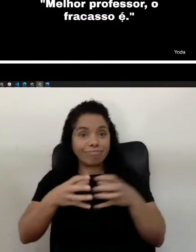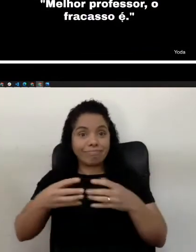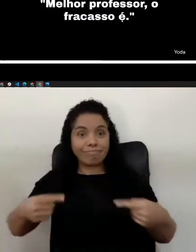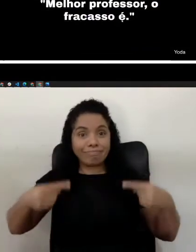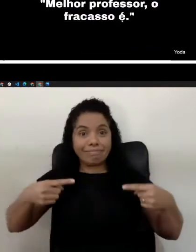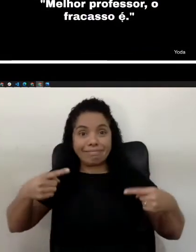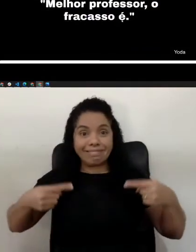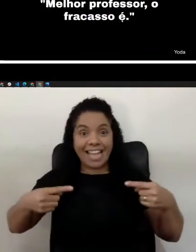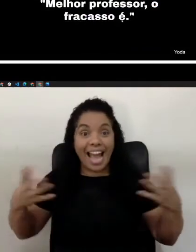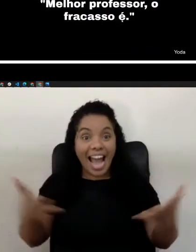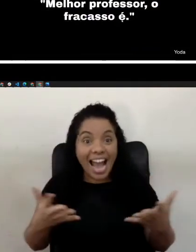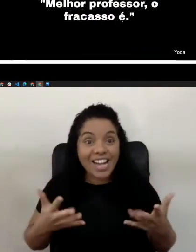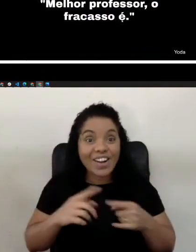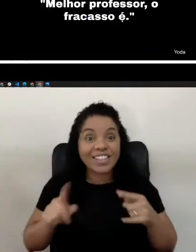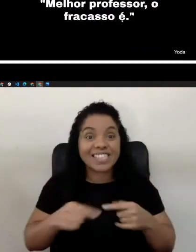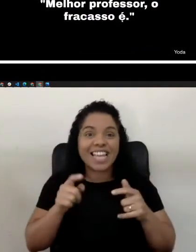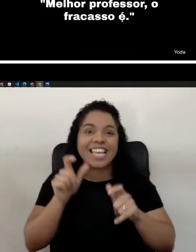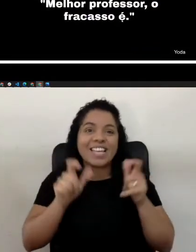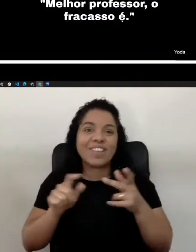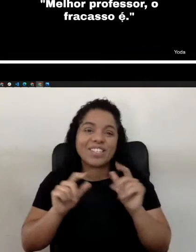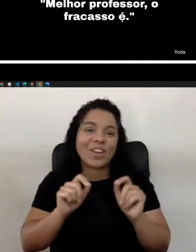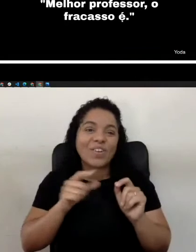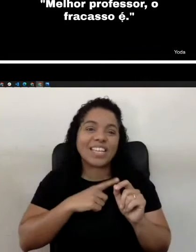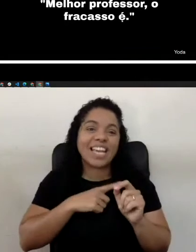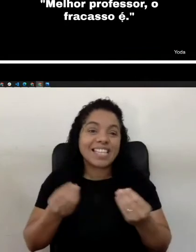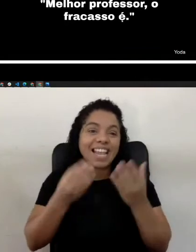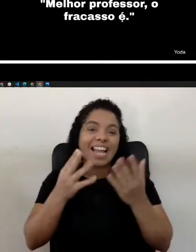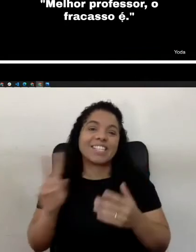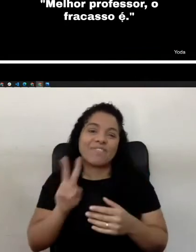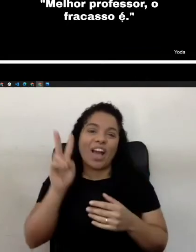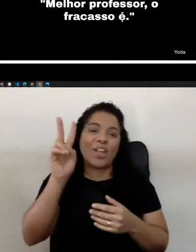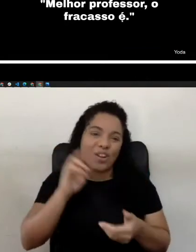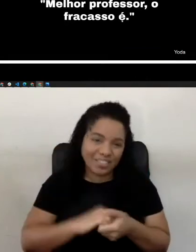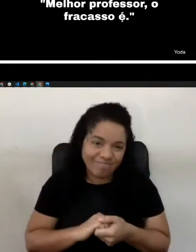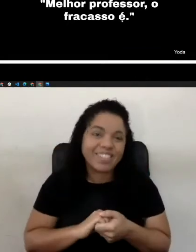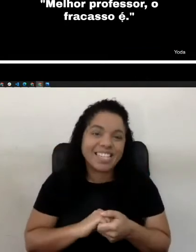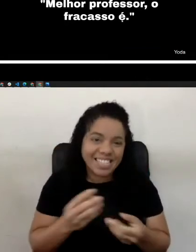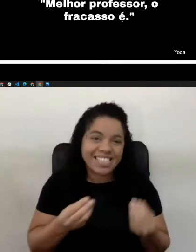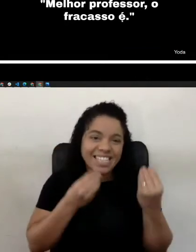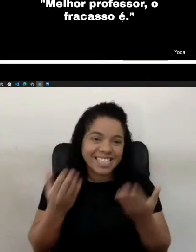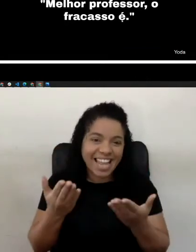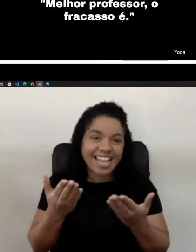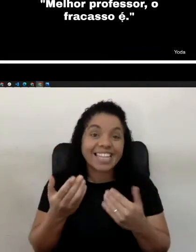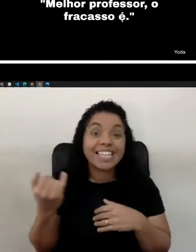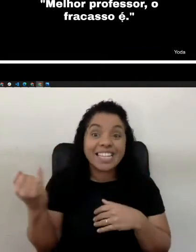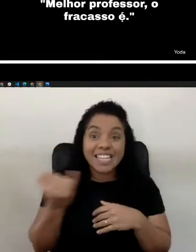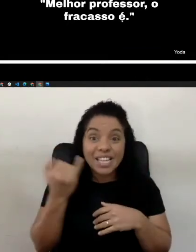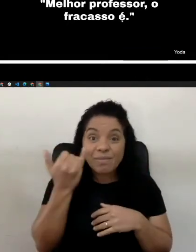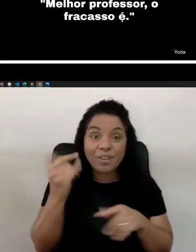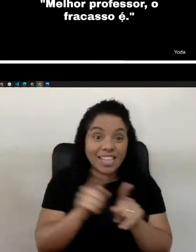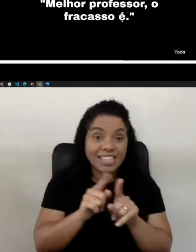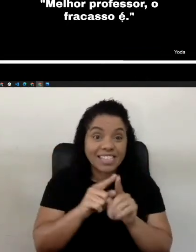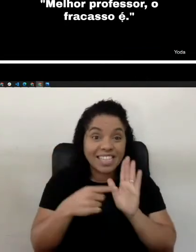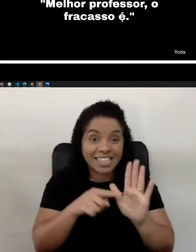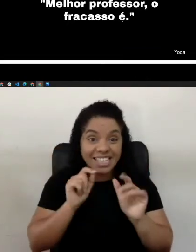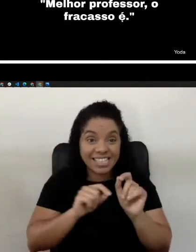e passa a ser uma pessoa que traz valor para a entrega. E um ponto importante que eu queria trazer aqui